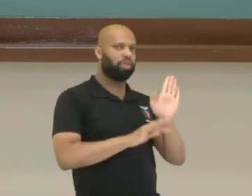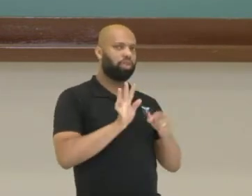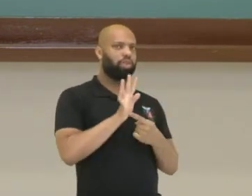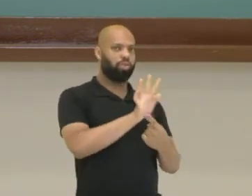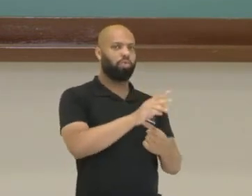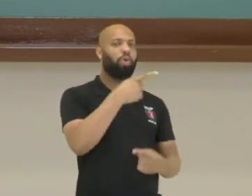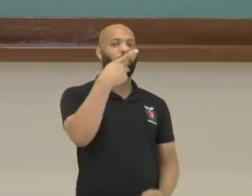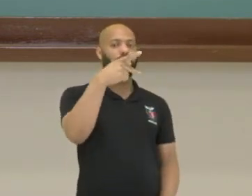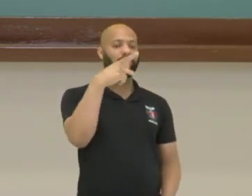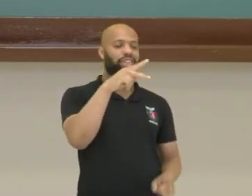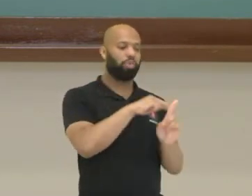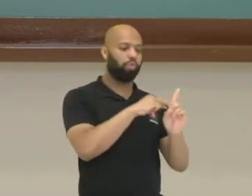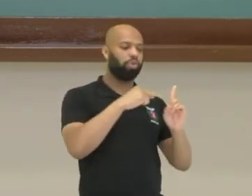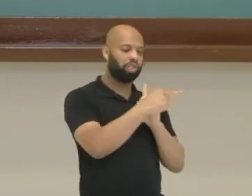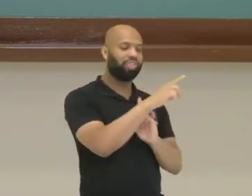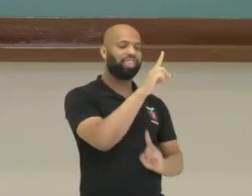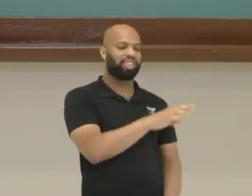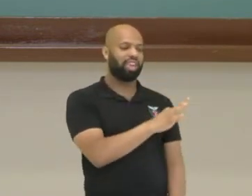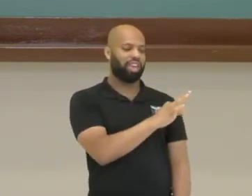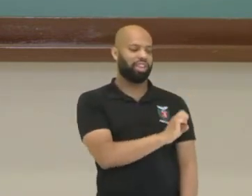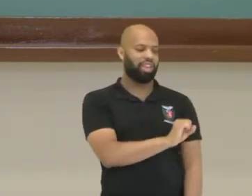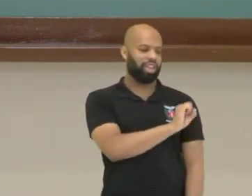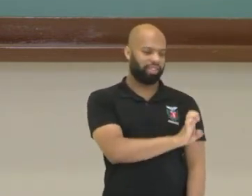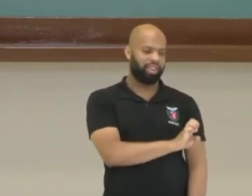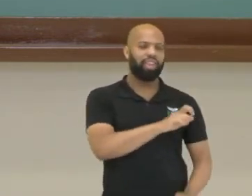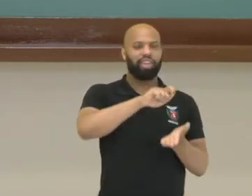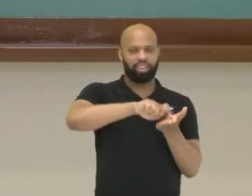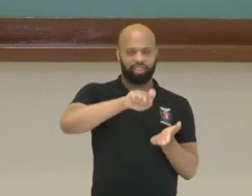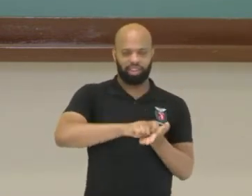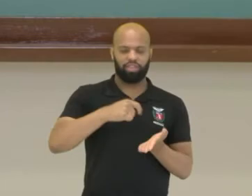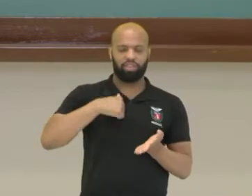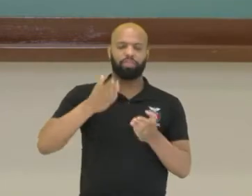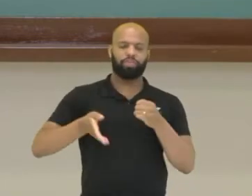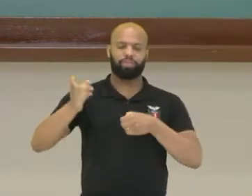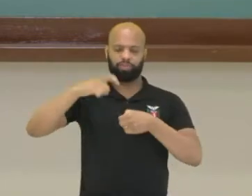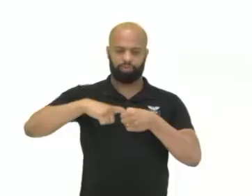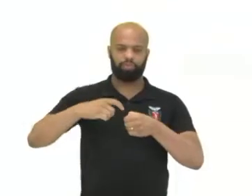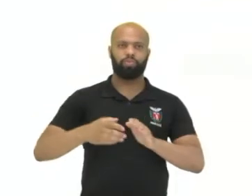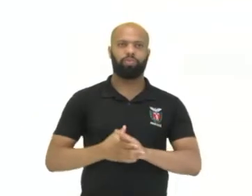seu ponto de vista, a tese. Faz aí, eu te aguardo aqui.